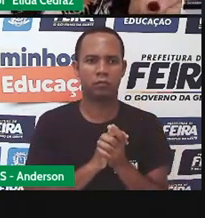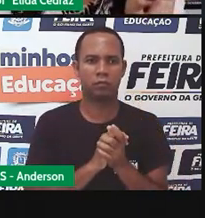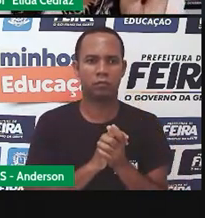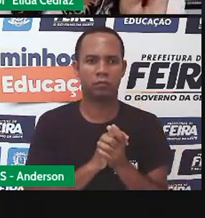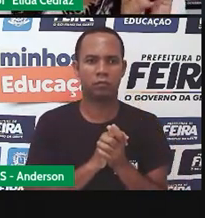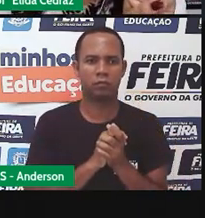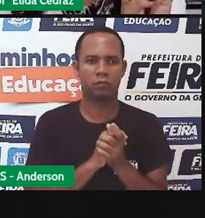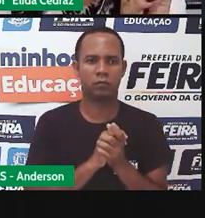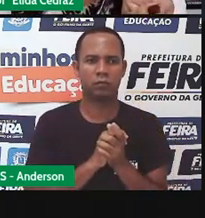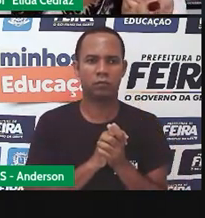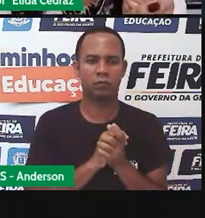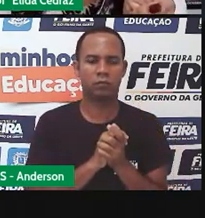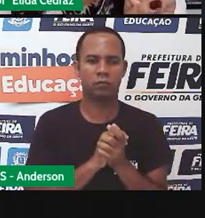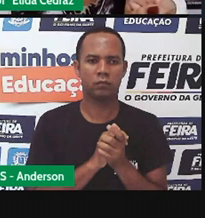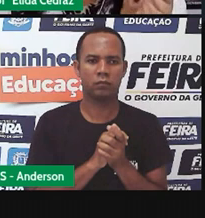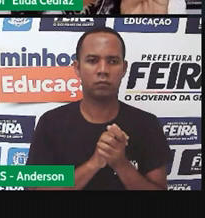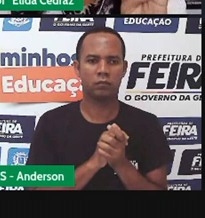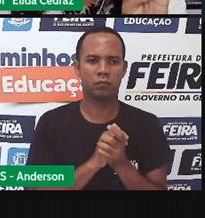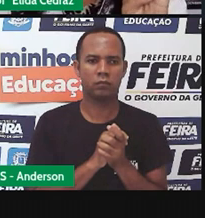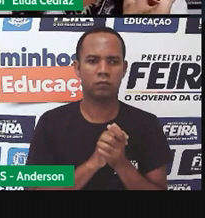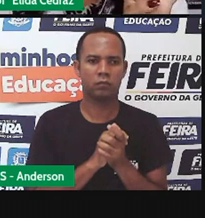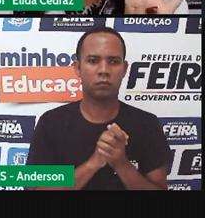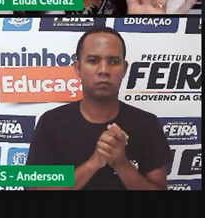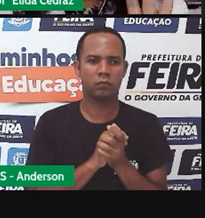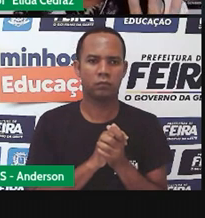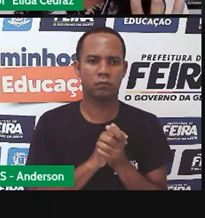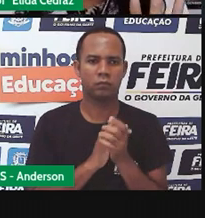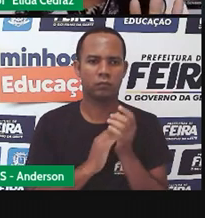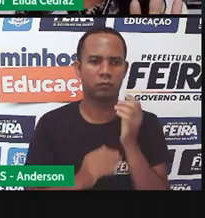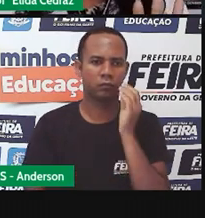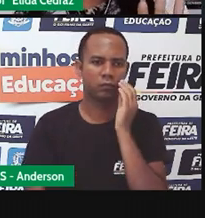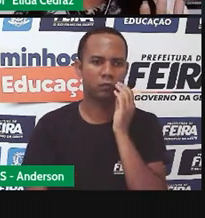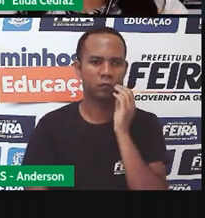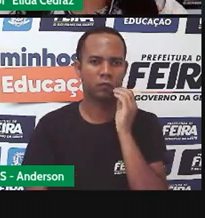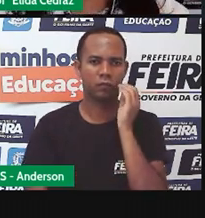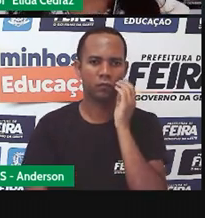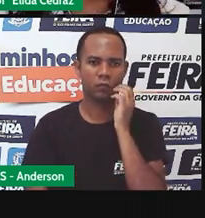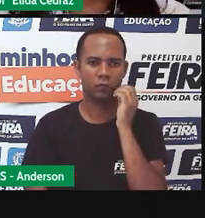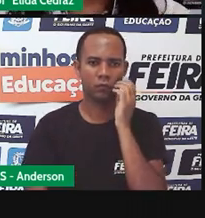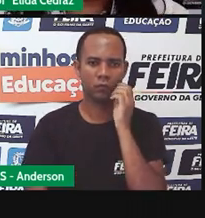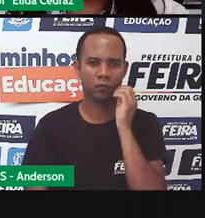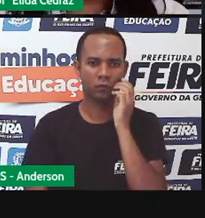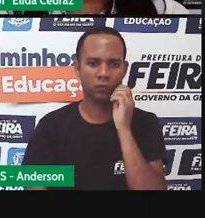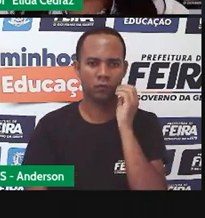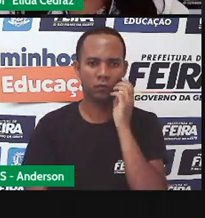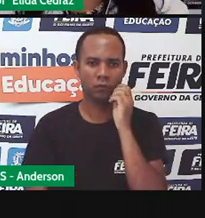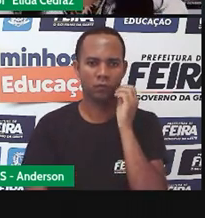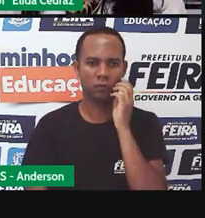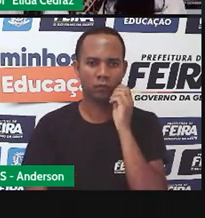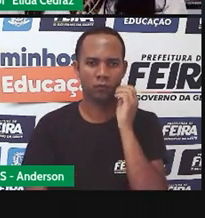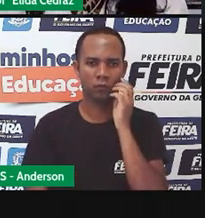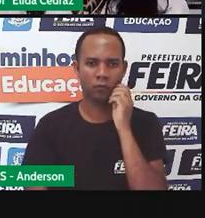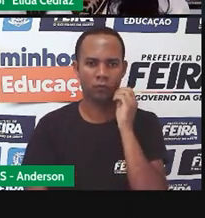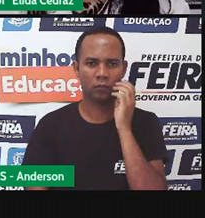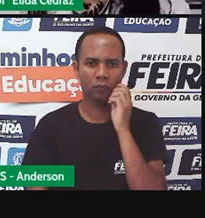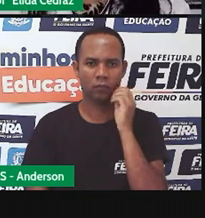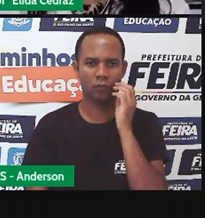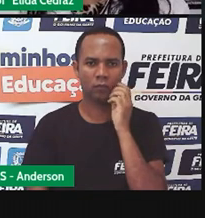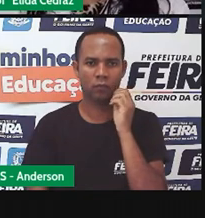mãos, o nariz, o chapéu. 4 triângulos.